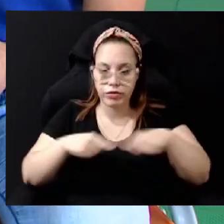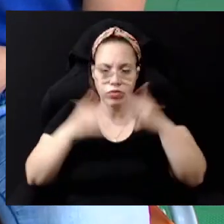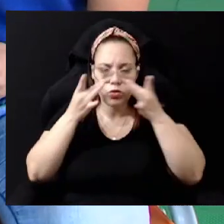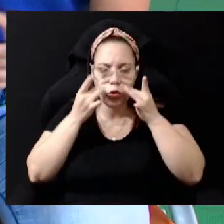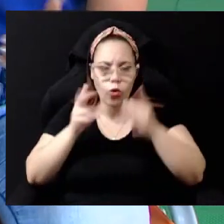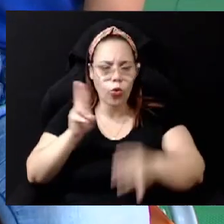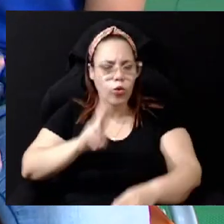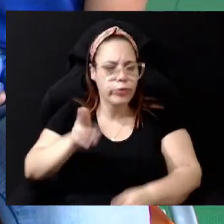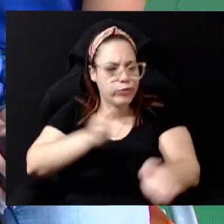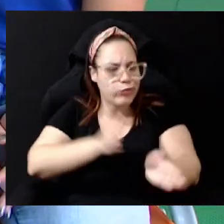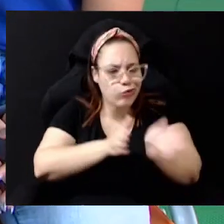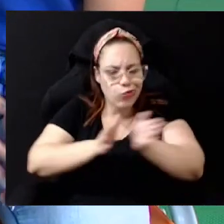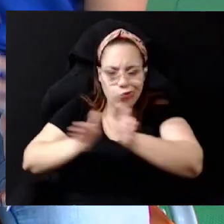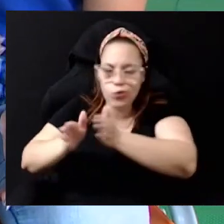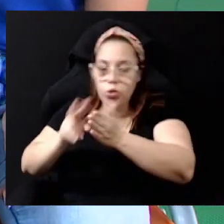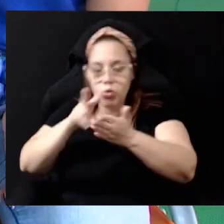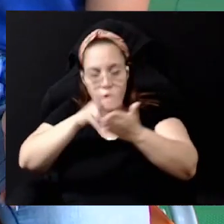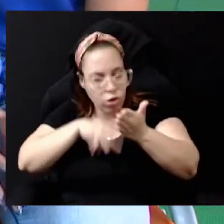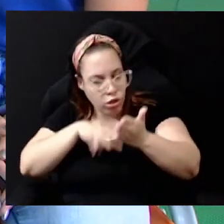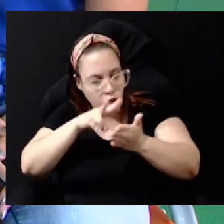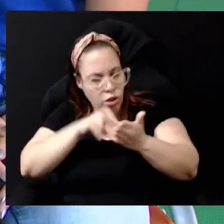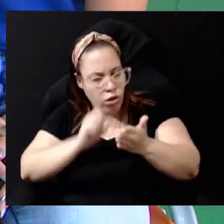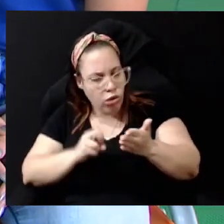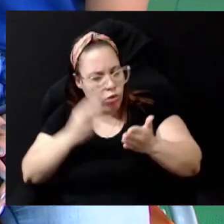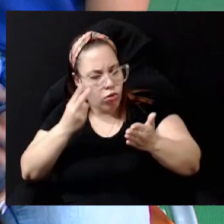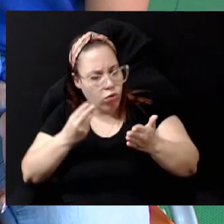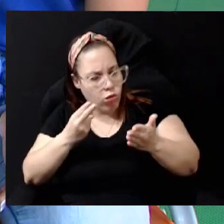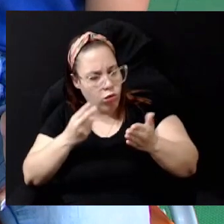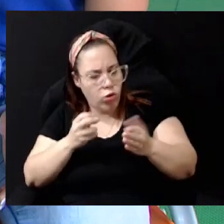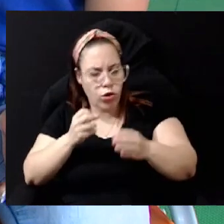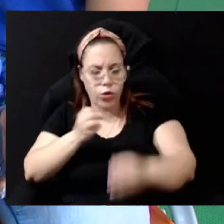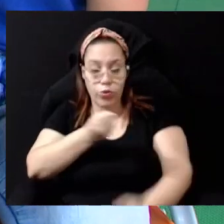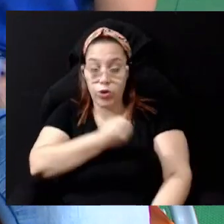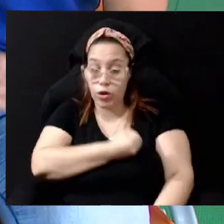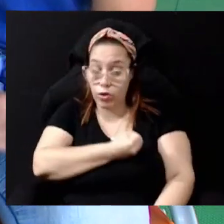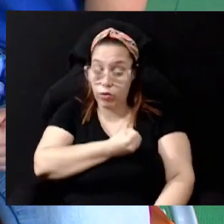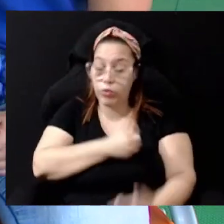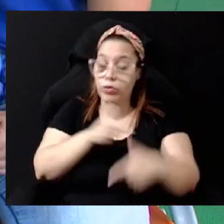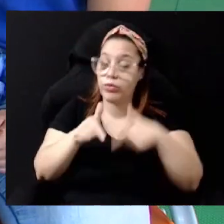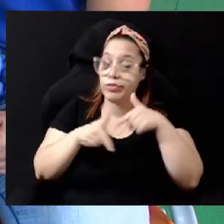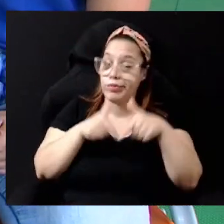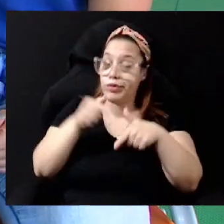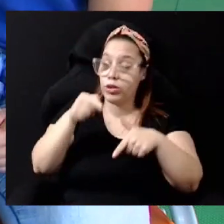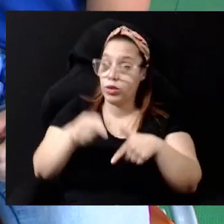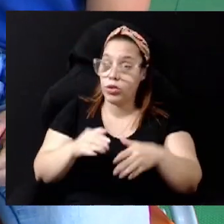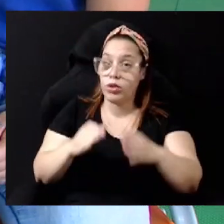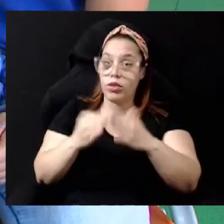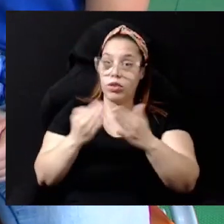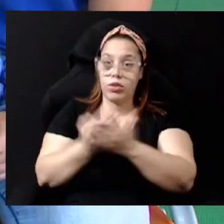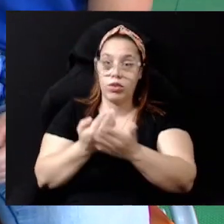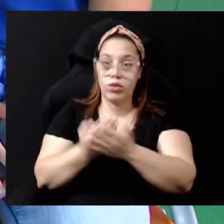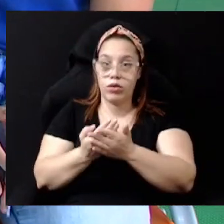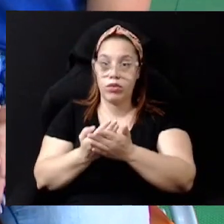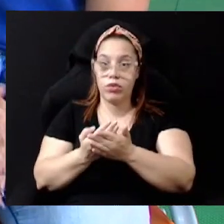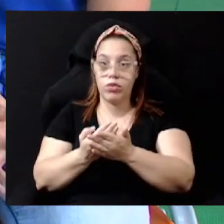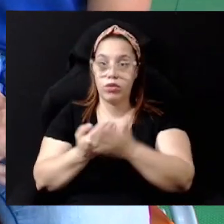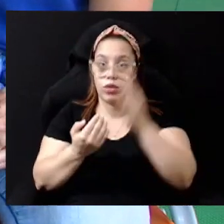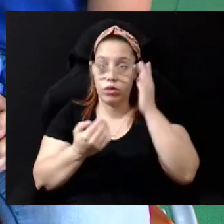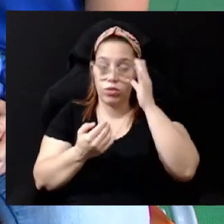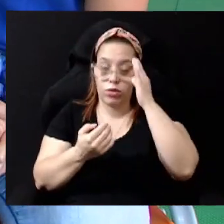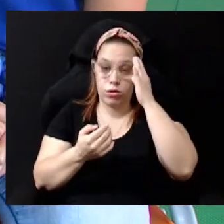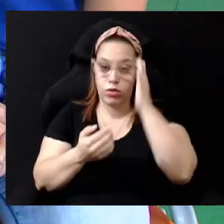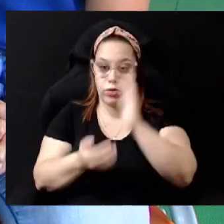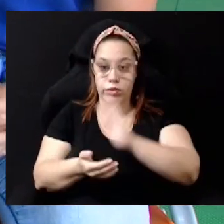esse foco vai ser direcionado para uma leitura ou até mesmo para números, nós trabalhamos dentro aqui do colégio, nas aulas de